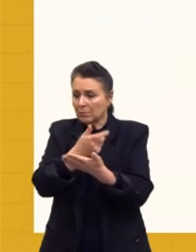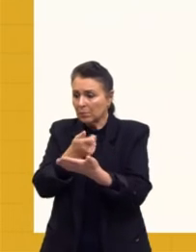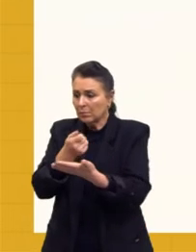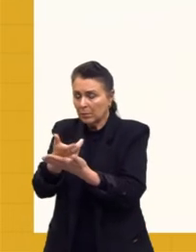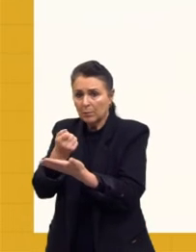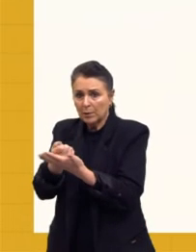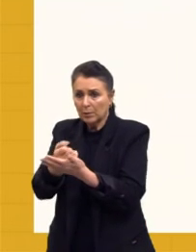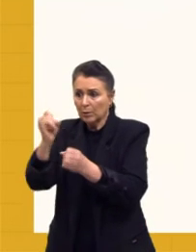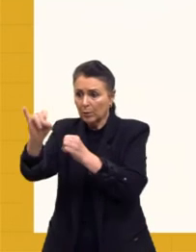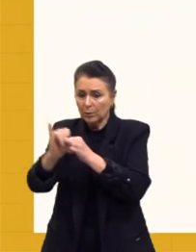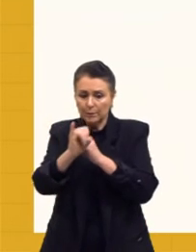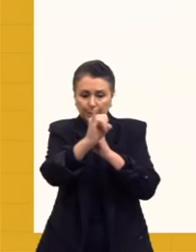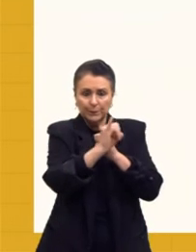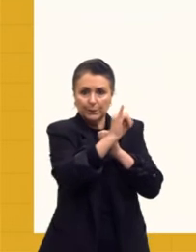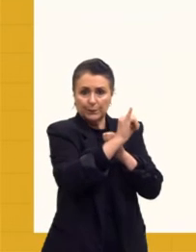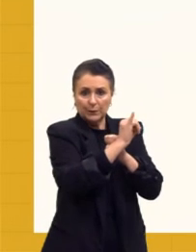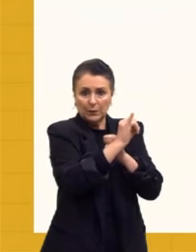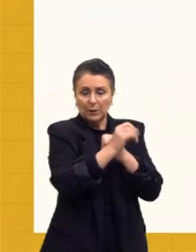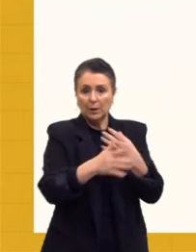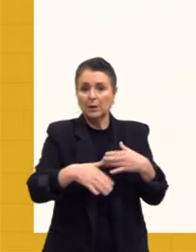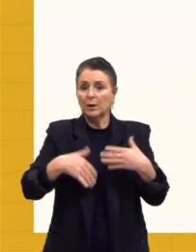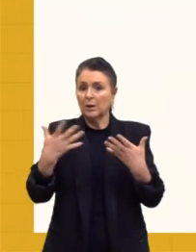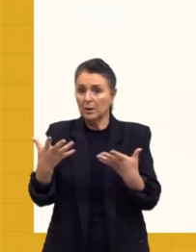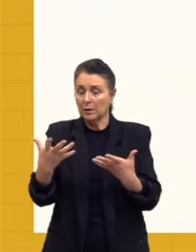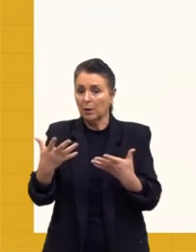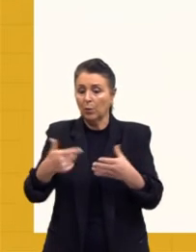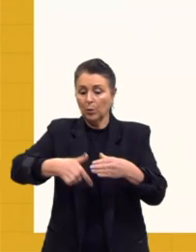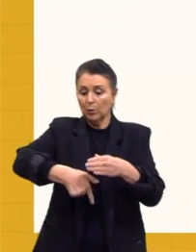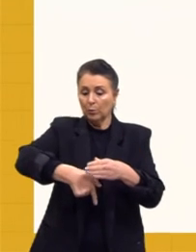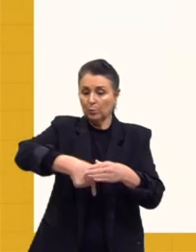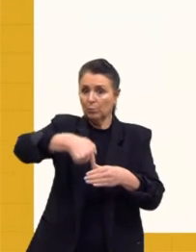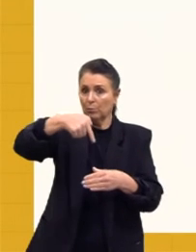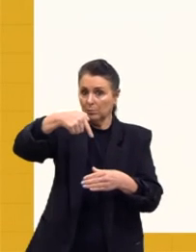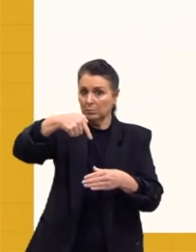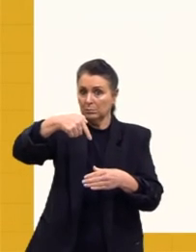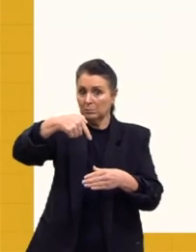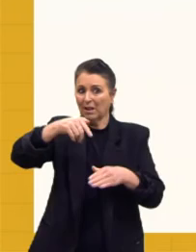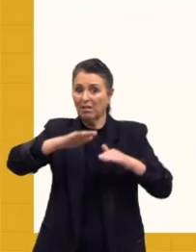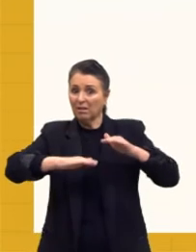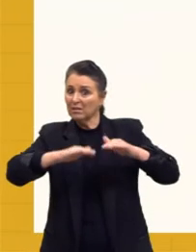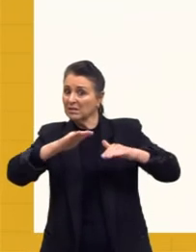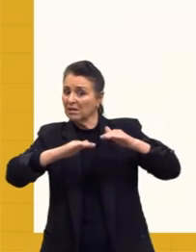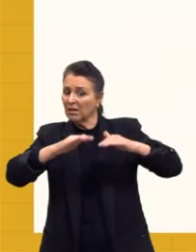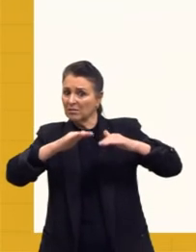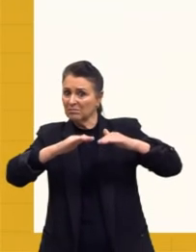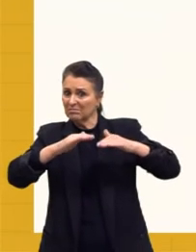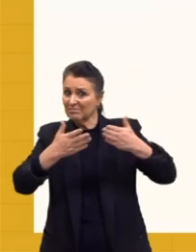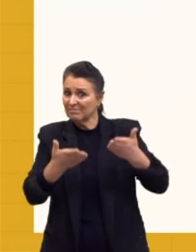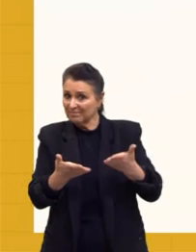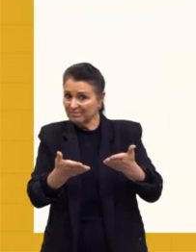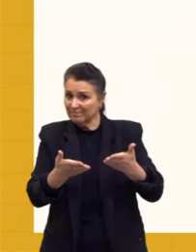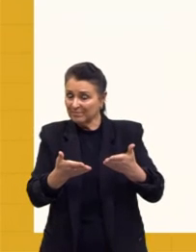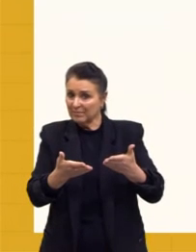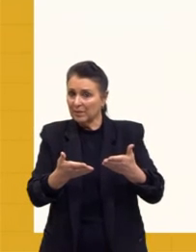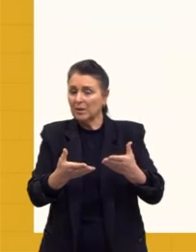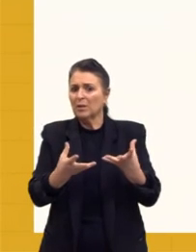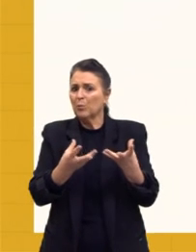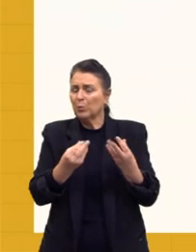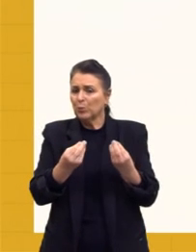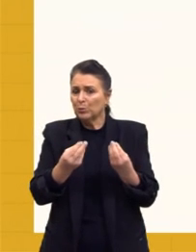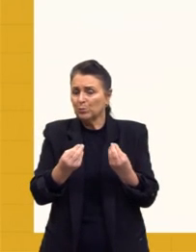E isso essa questão das reservas petrolíferas né É instável e isso é muito